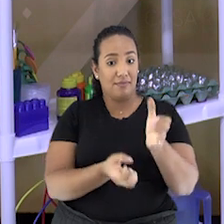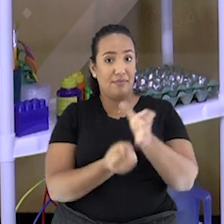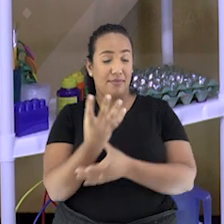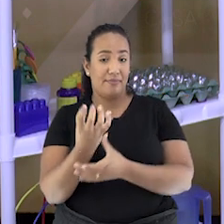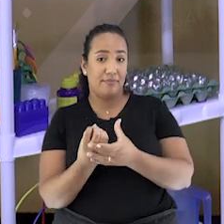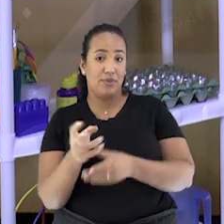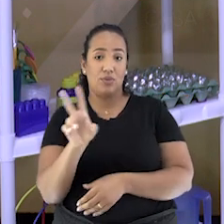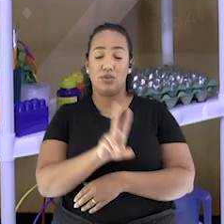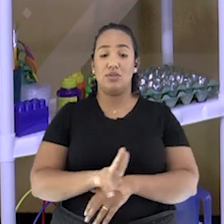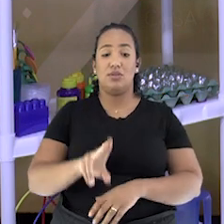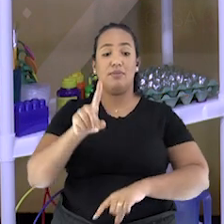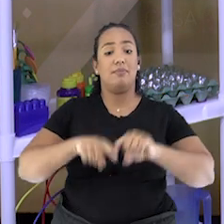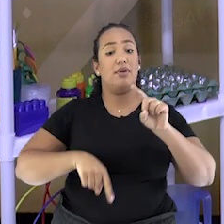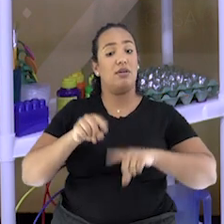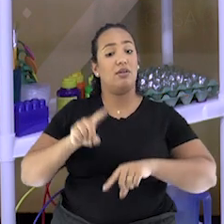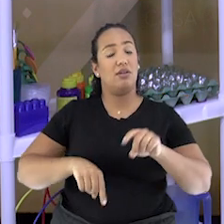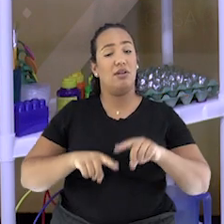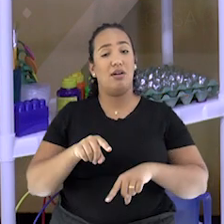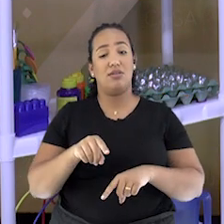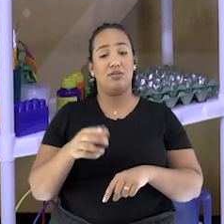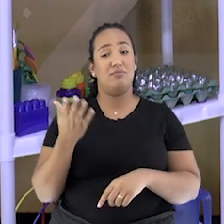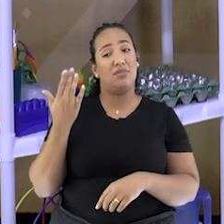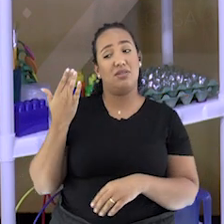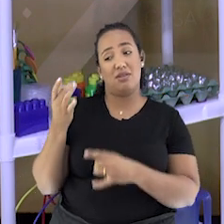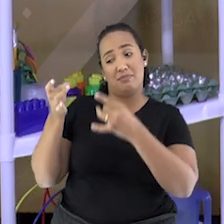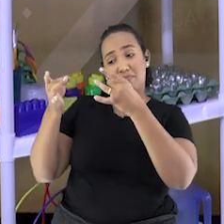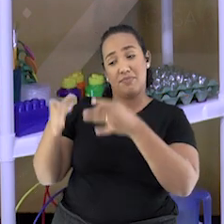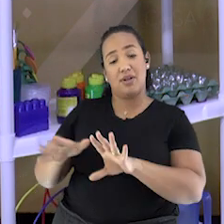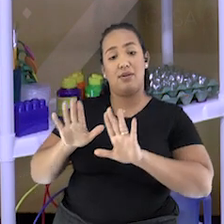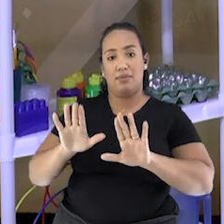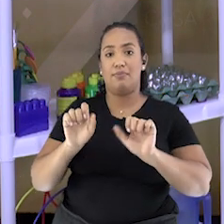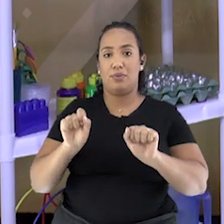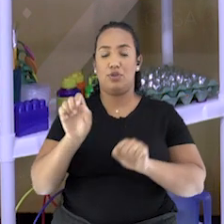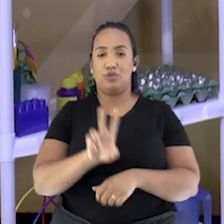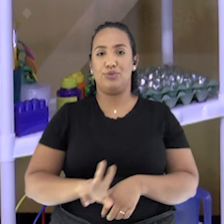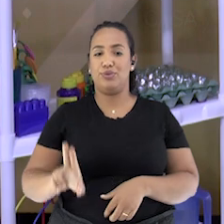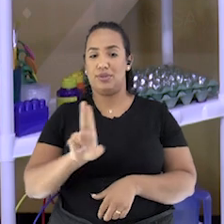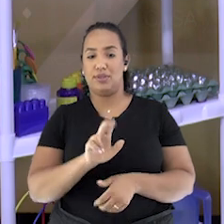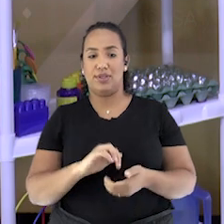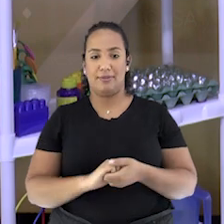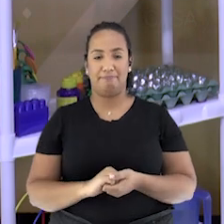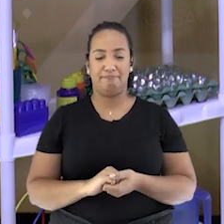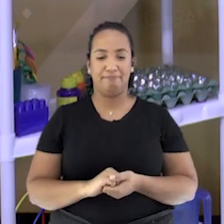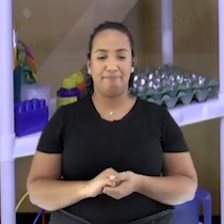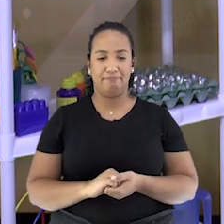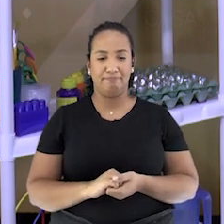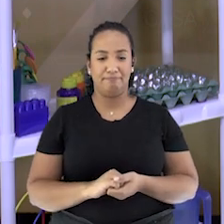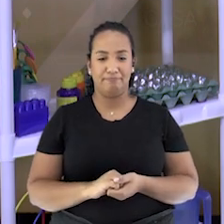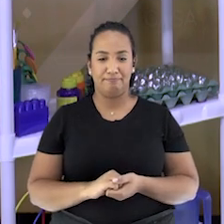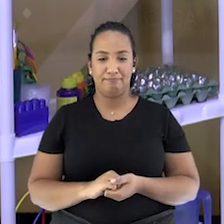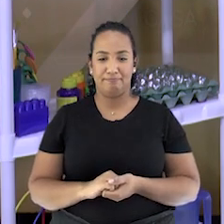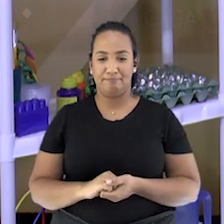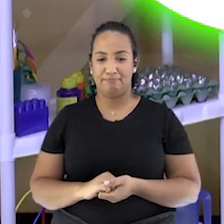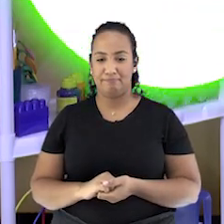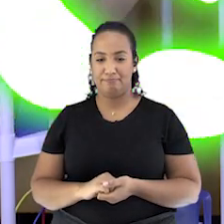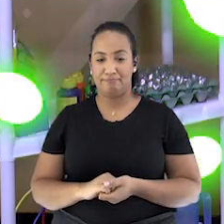e brinquedos utilizando materiais que seriam jogados fora, mas que ainda podem ser utilizados. Então, vamos